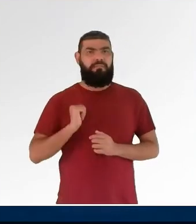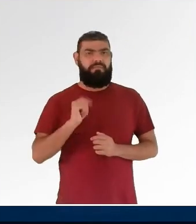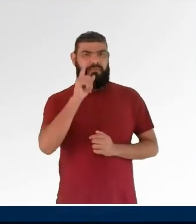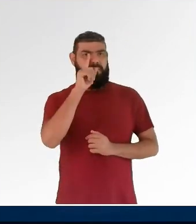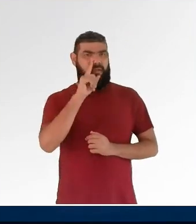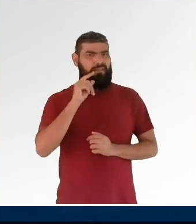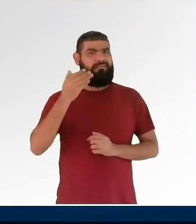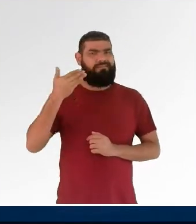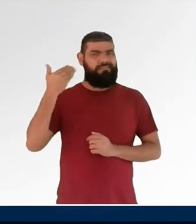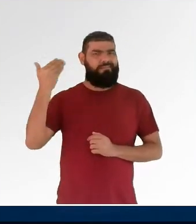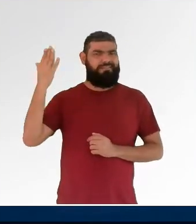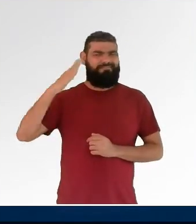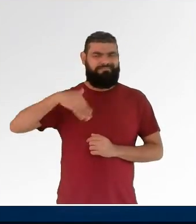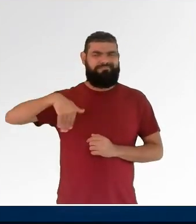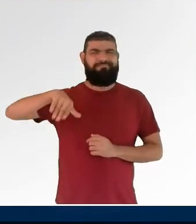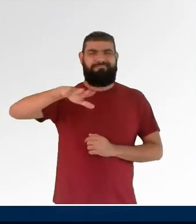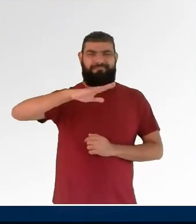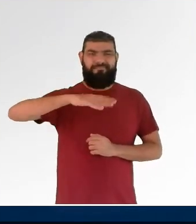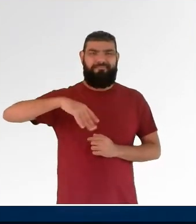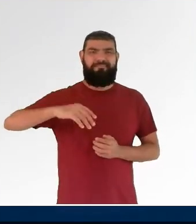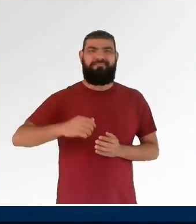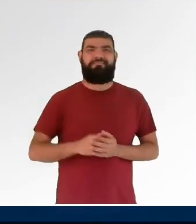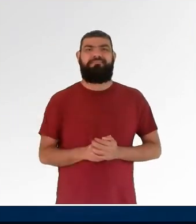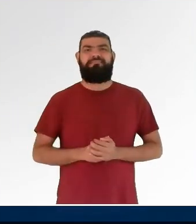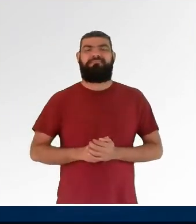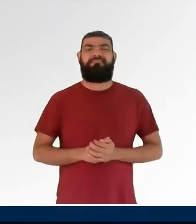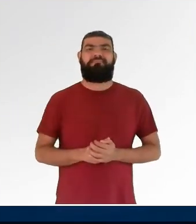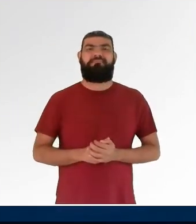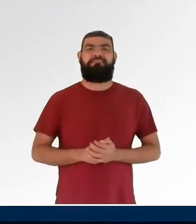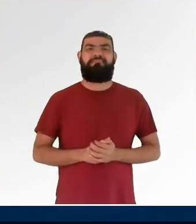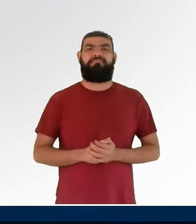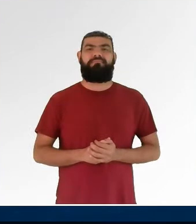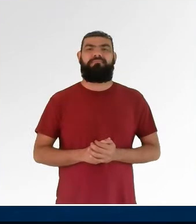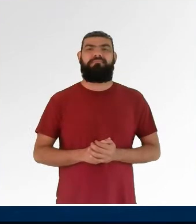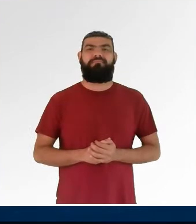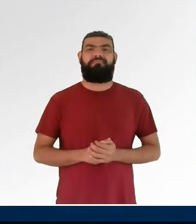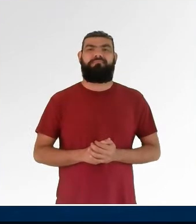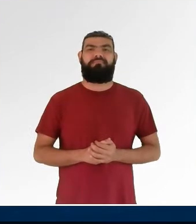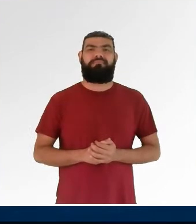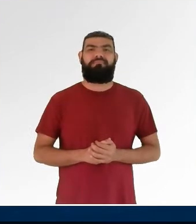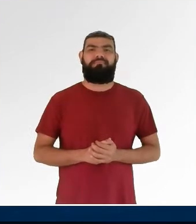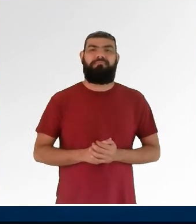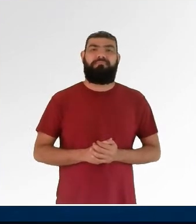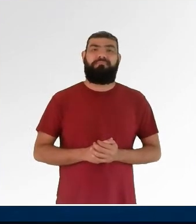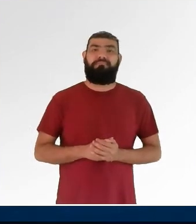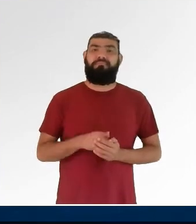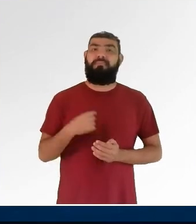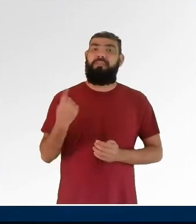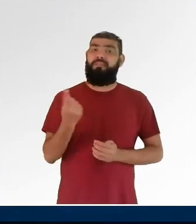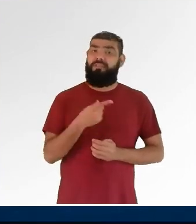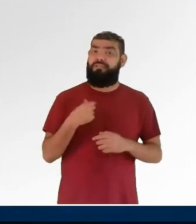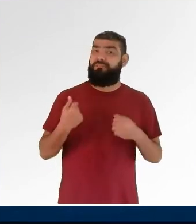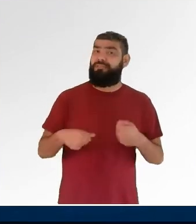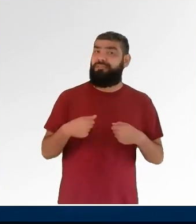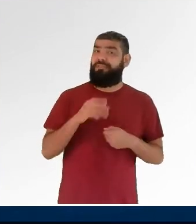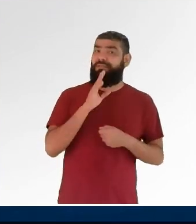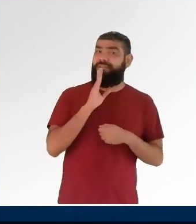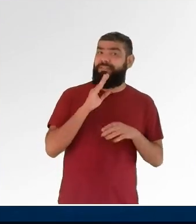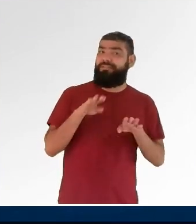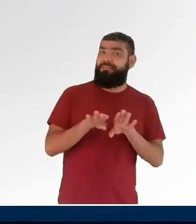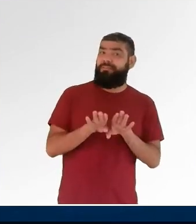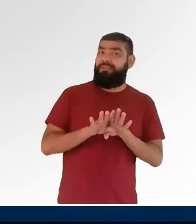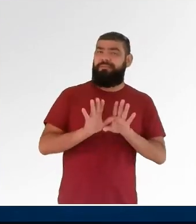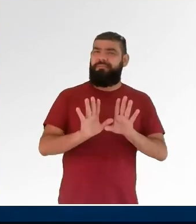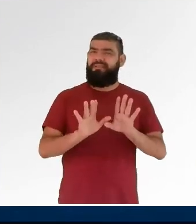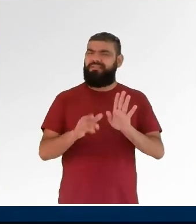É um clássico que nós somos convidados a conhecer também. Mas quando nós temos lá no início do livro